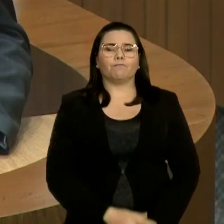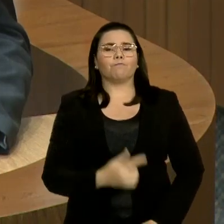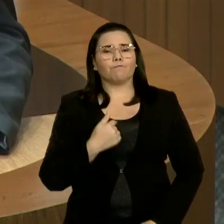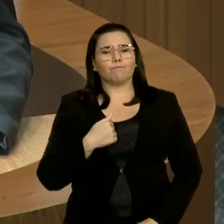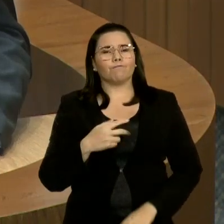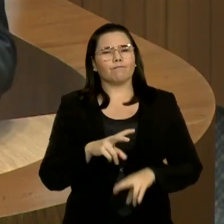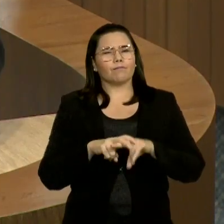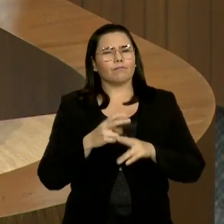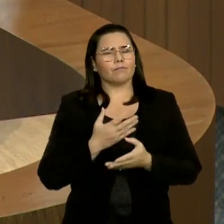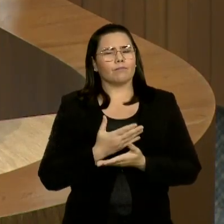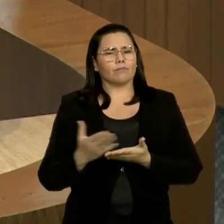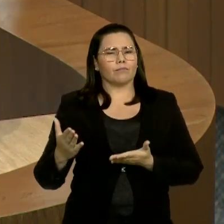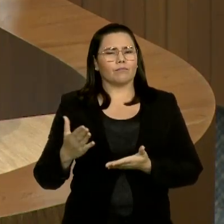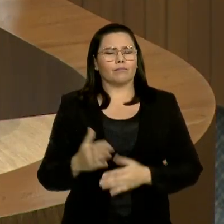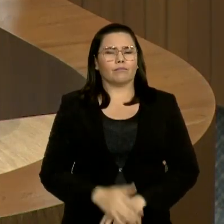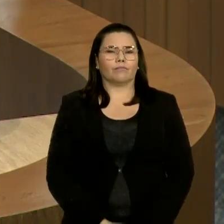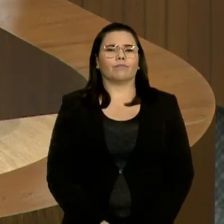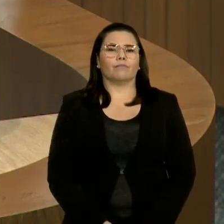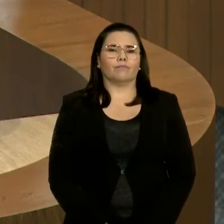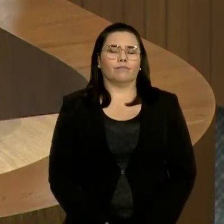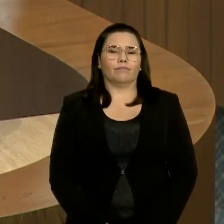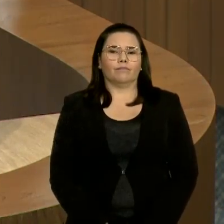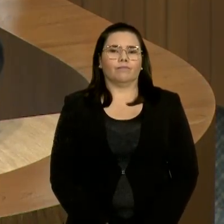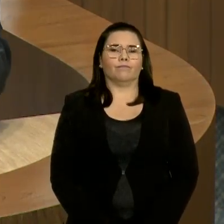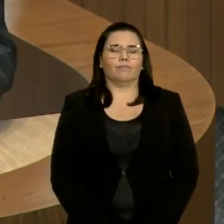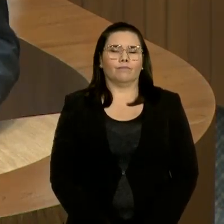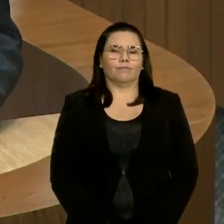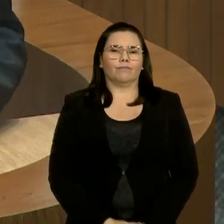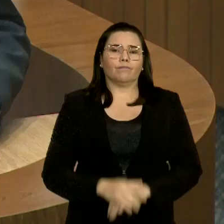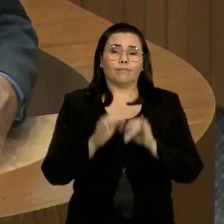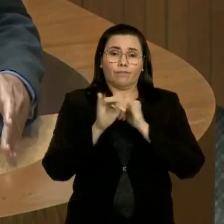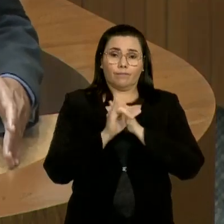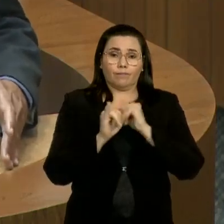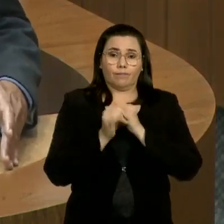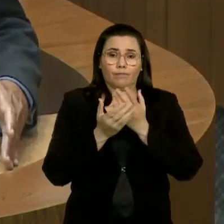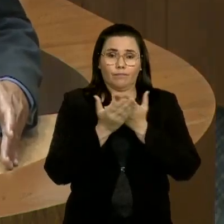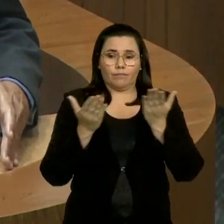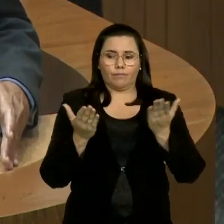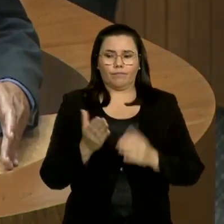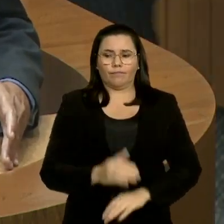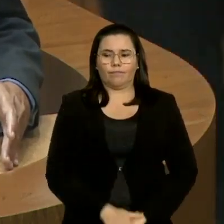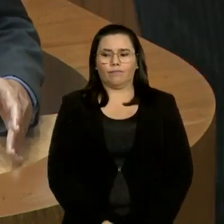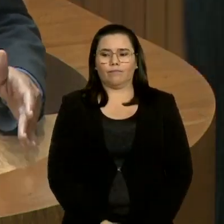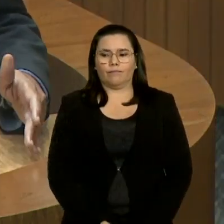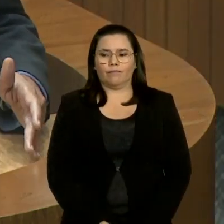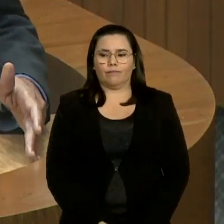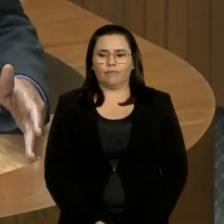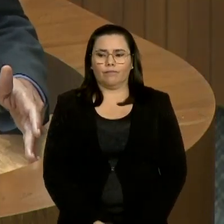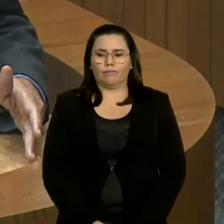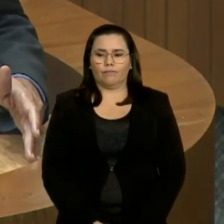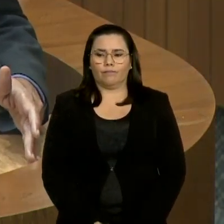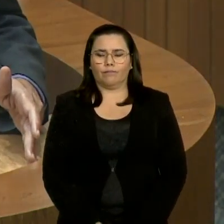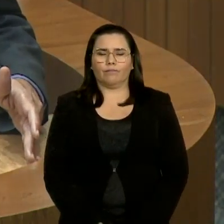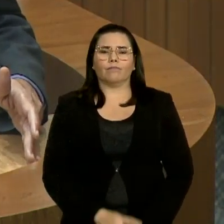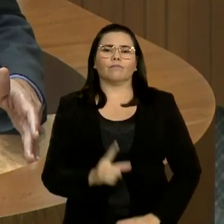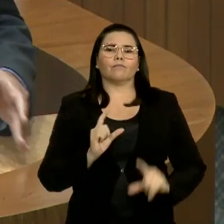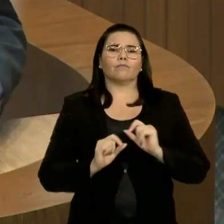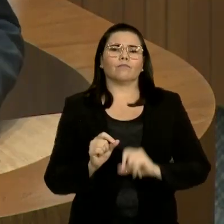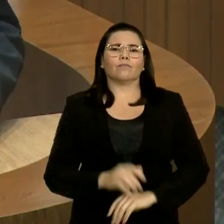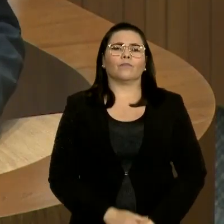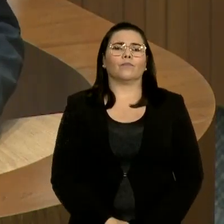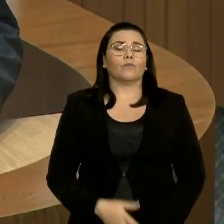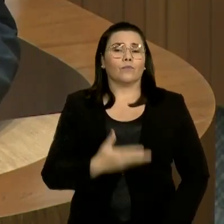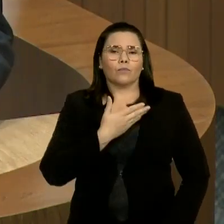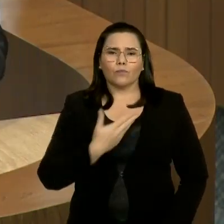fala dizendo que é muito comum em todo o governo